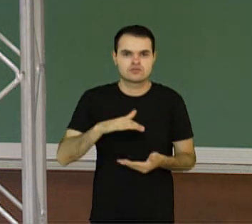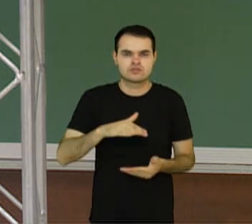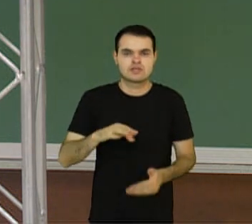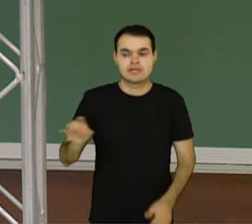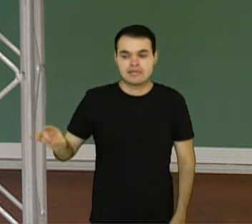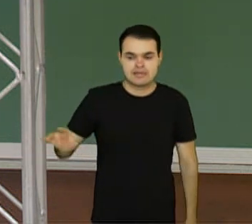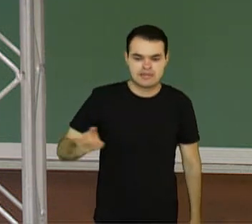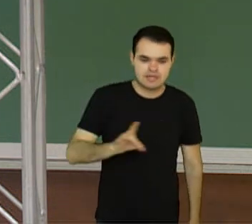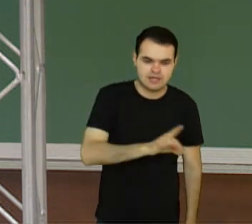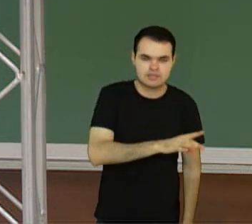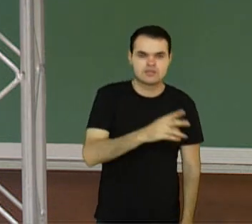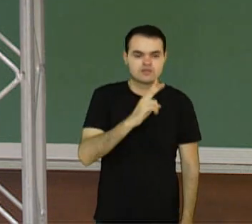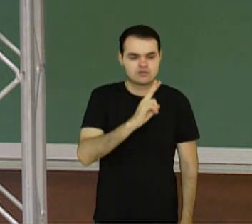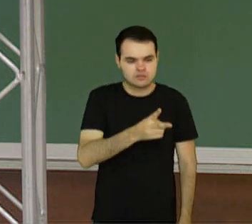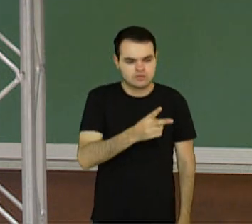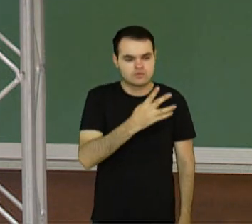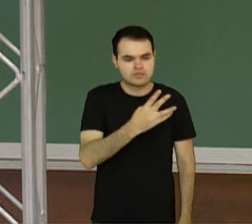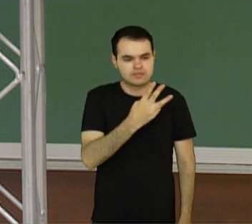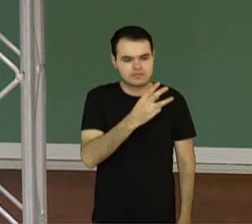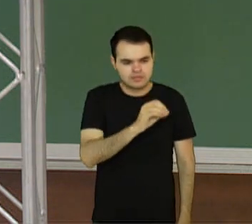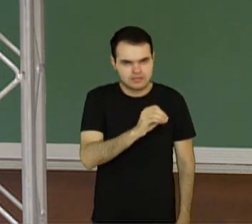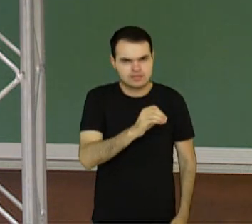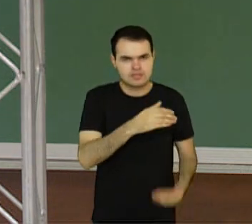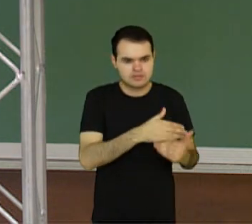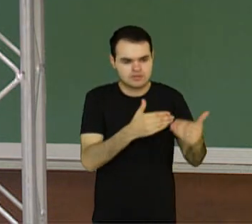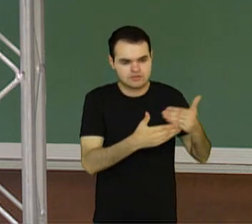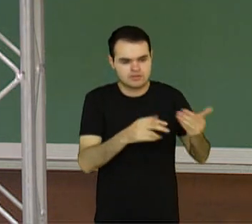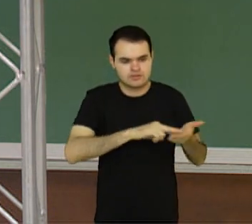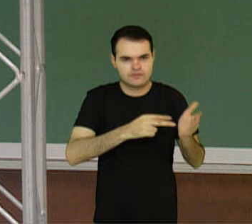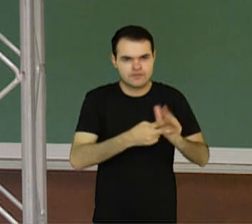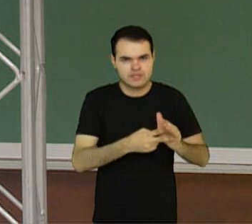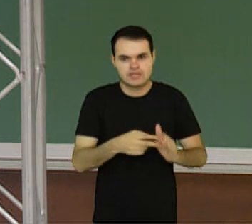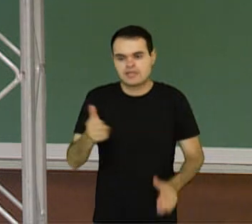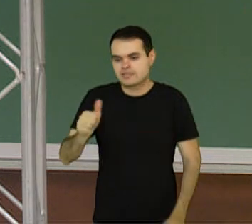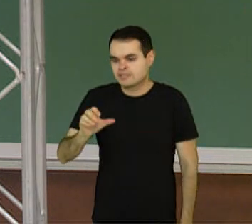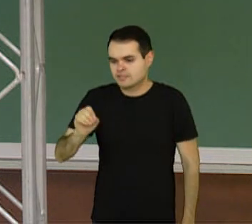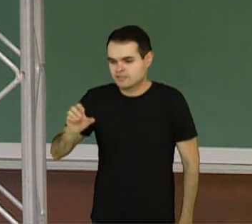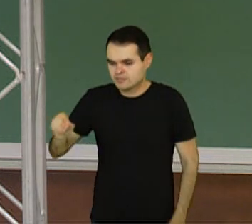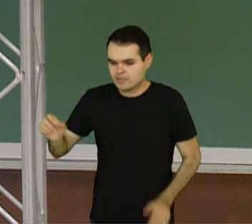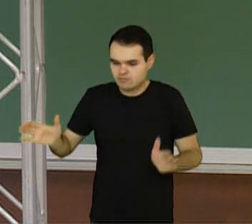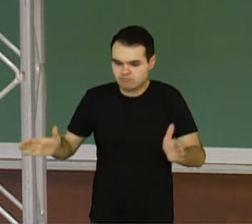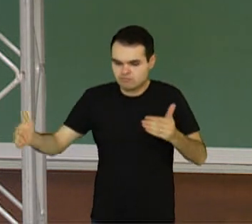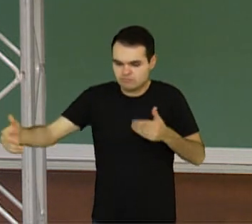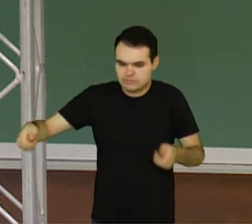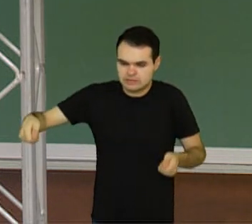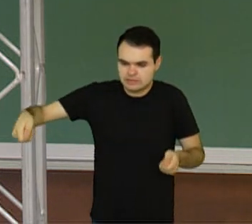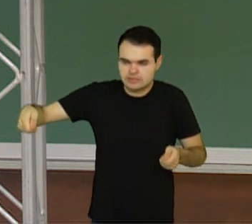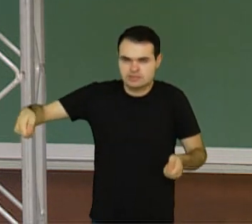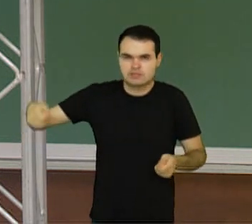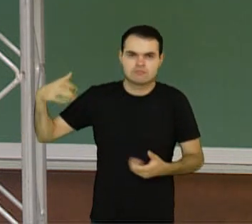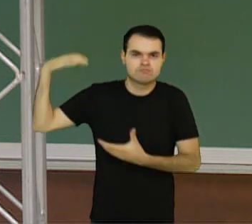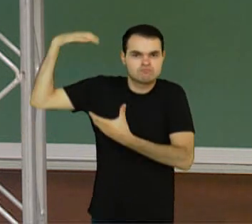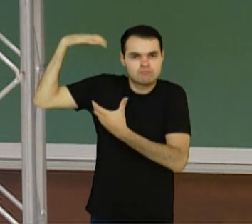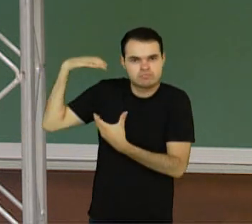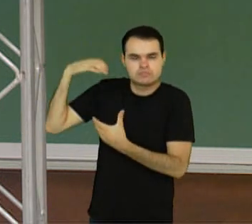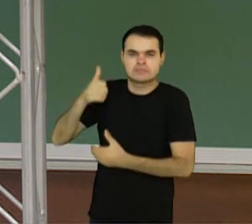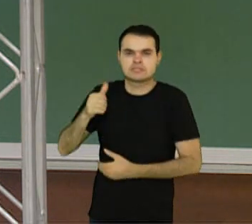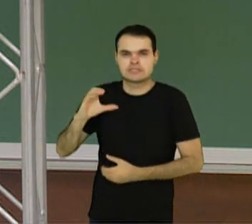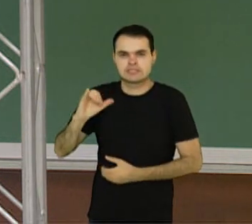cada 2.430 tijolos equivalem a 100 sacos de cimento,